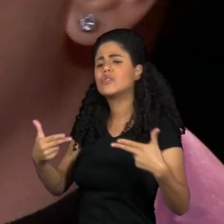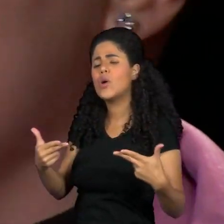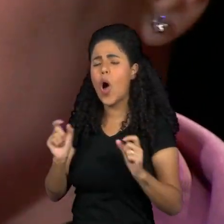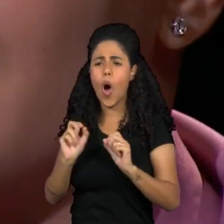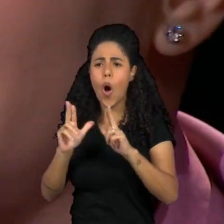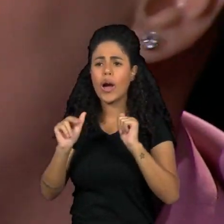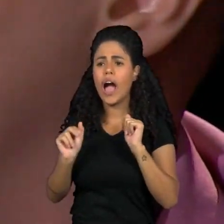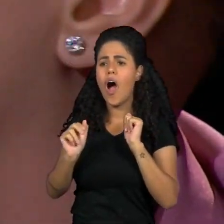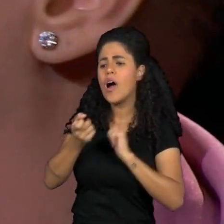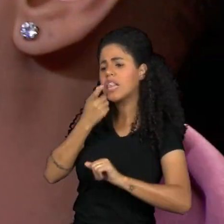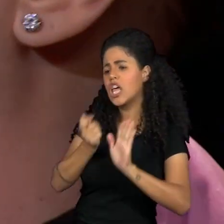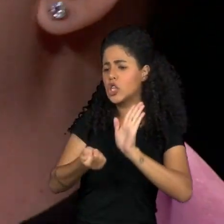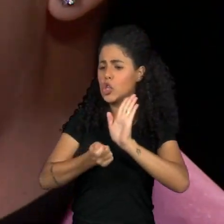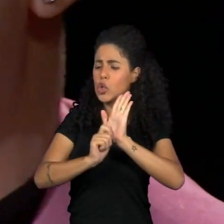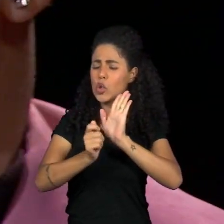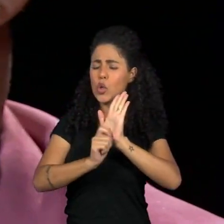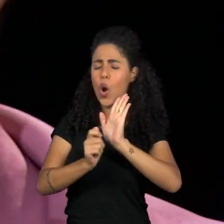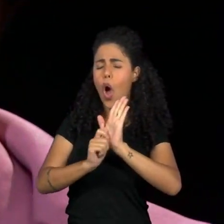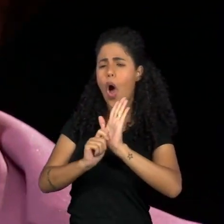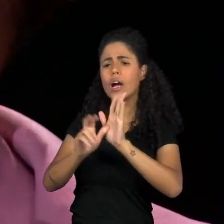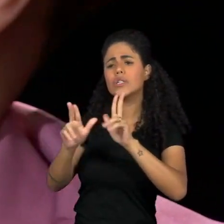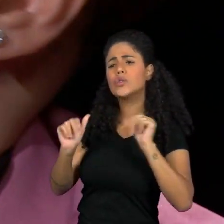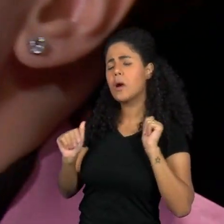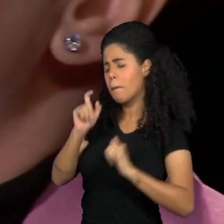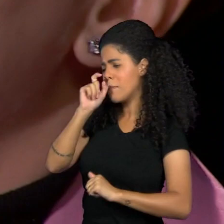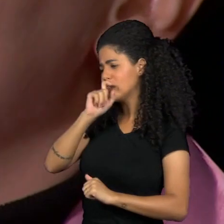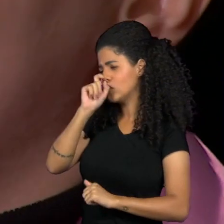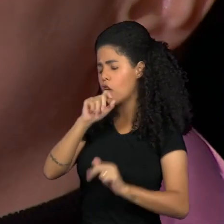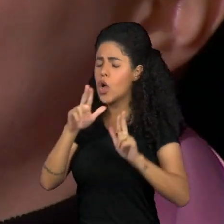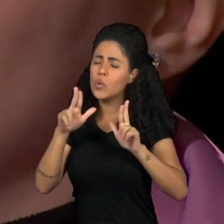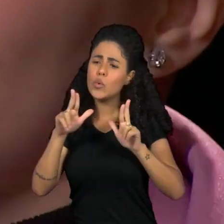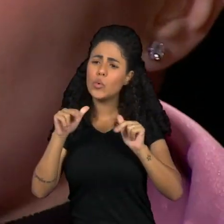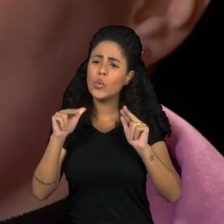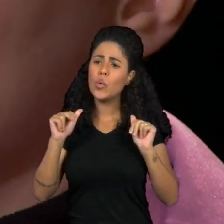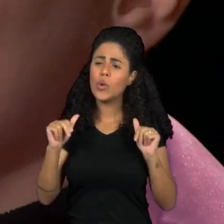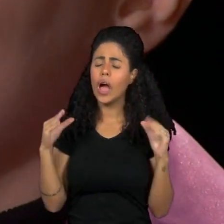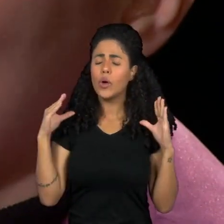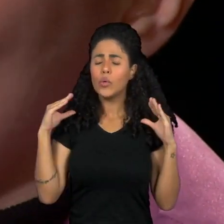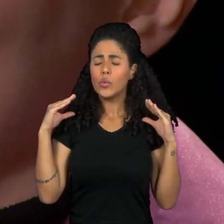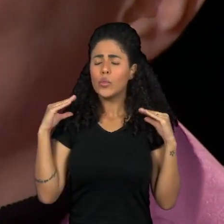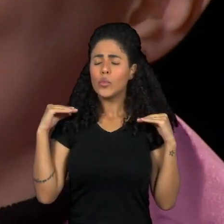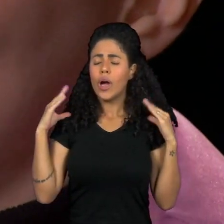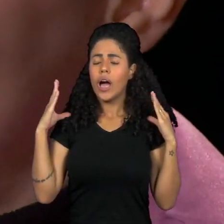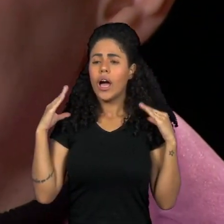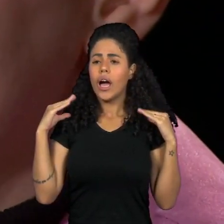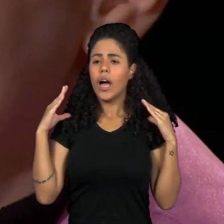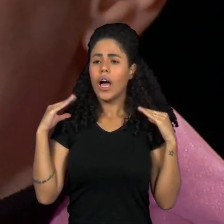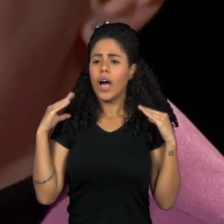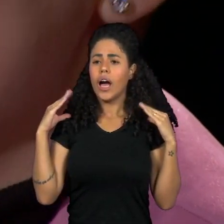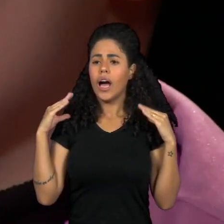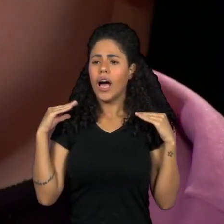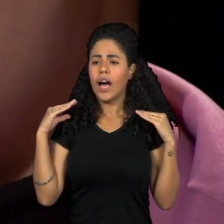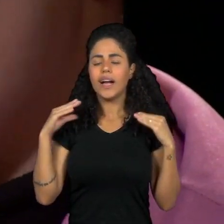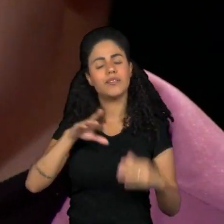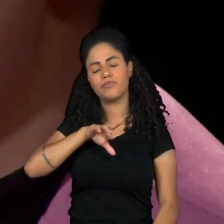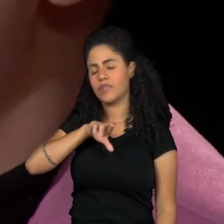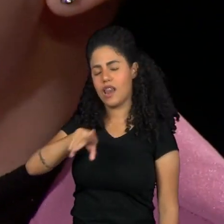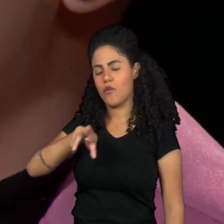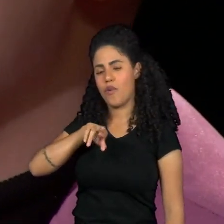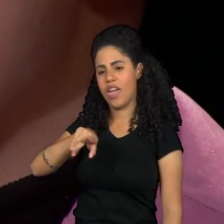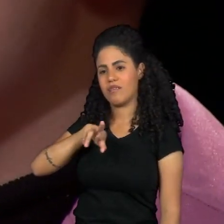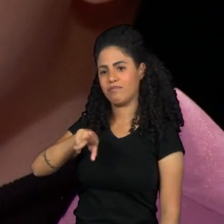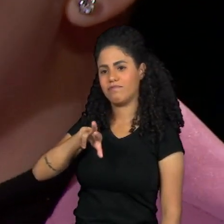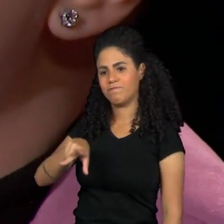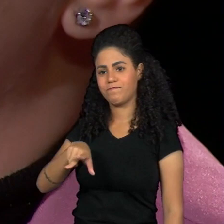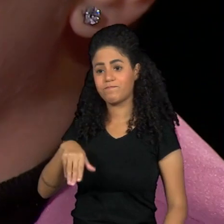de substância ilícita, nunca vai mentir. A gente carrega esse fardo dos anjos azuis. E eu falo e